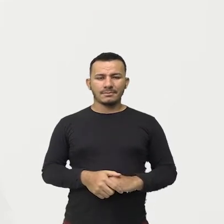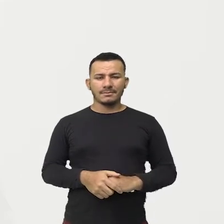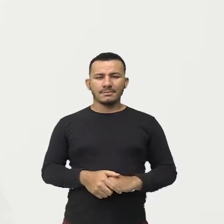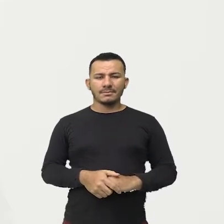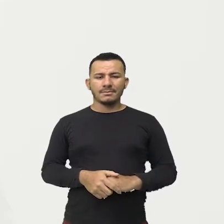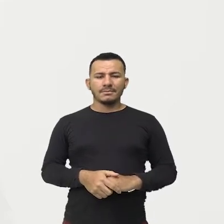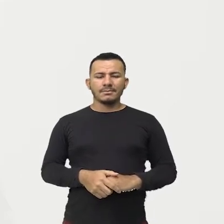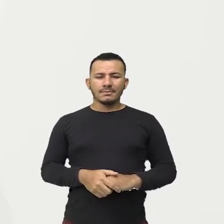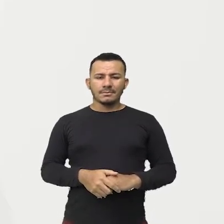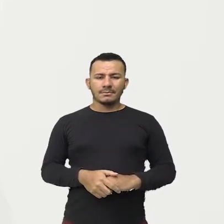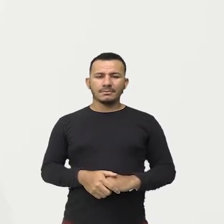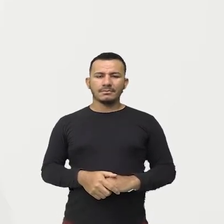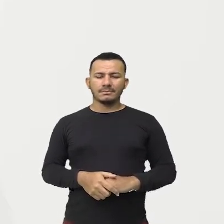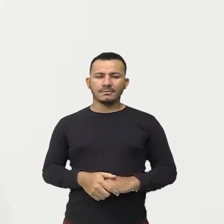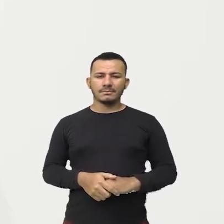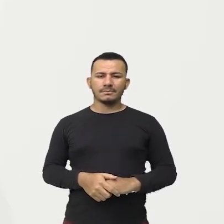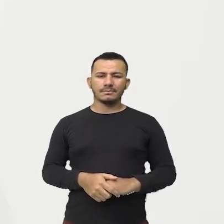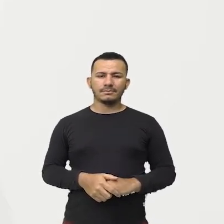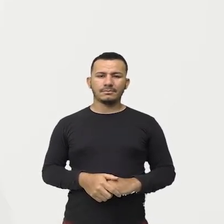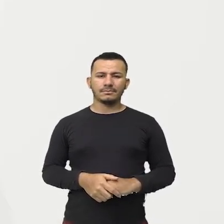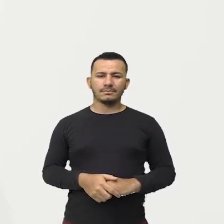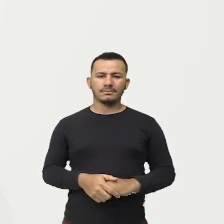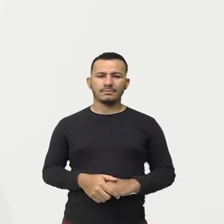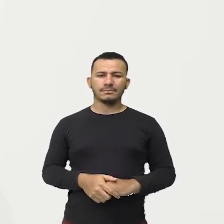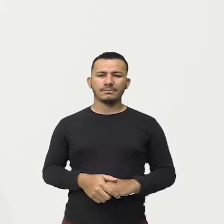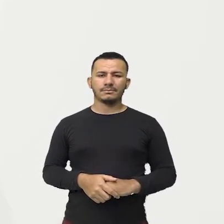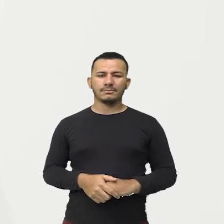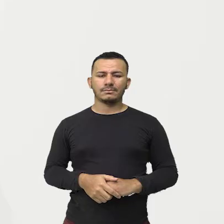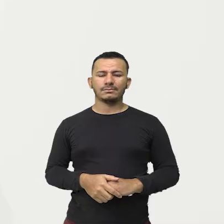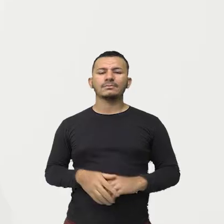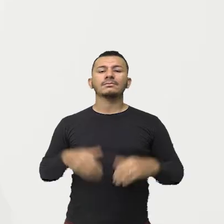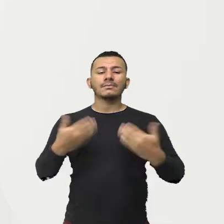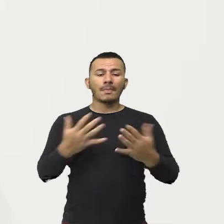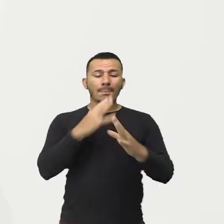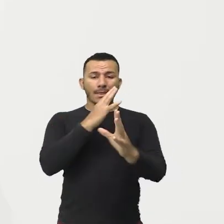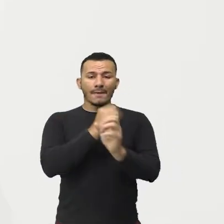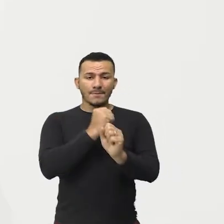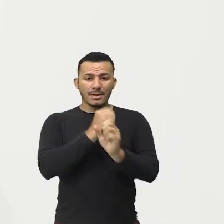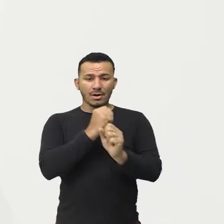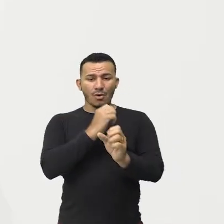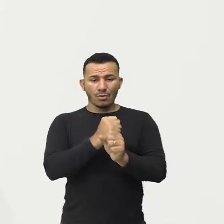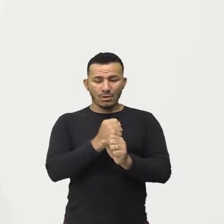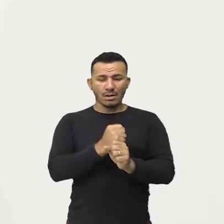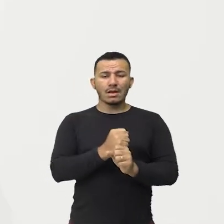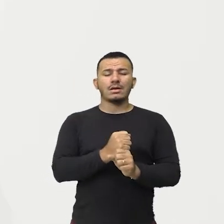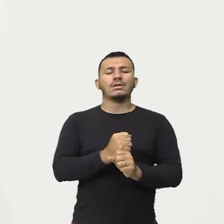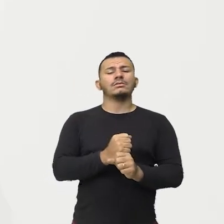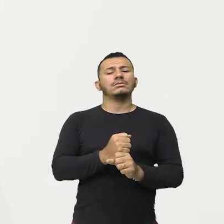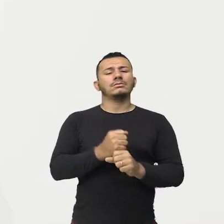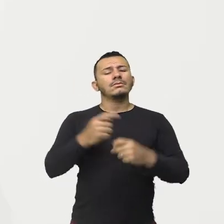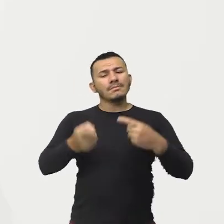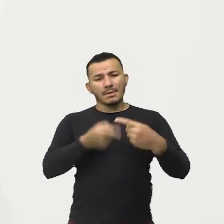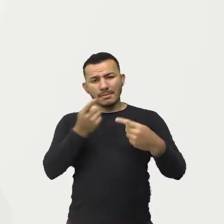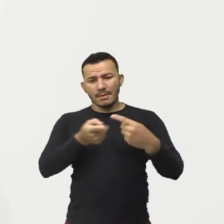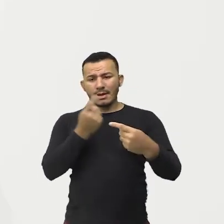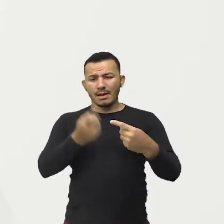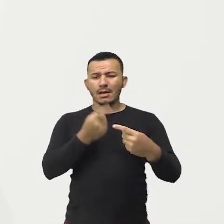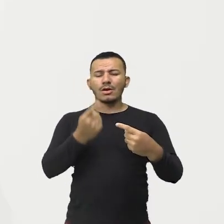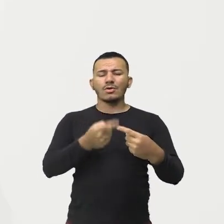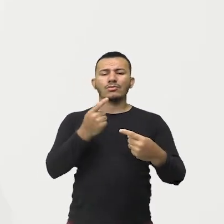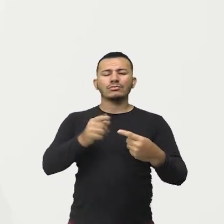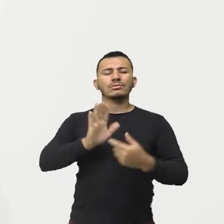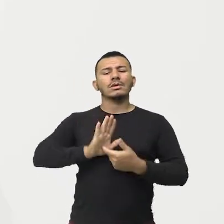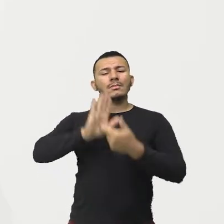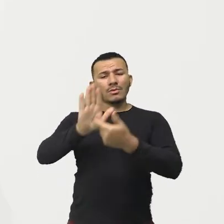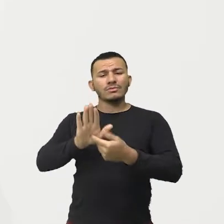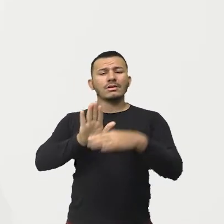valor. Então, vejam só. Para que nós possamos calcular, primeiramente precisamos representar